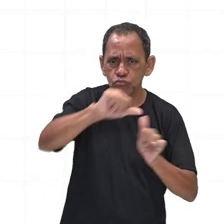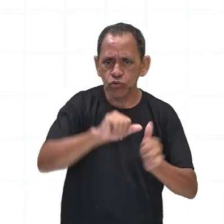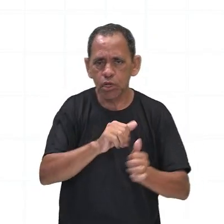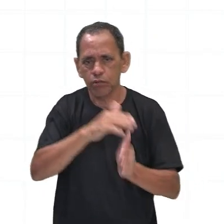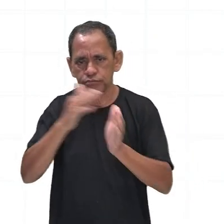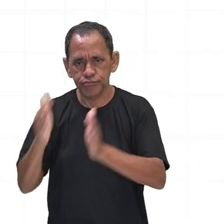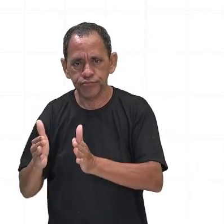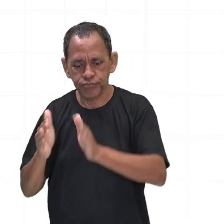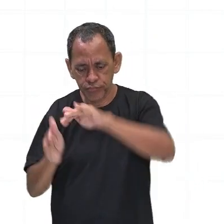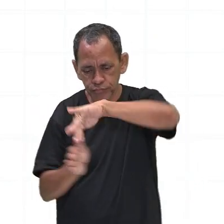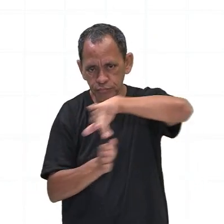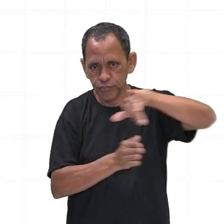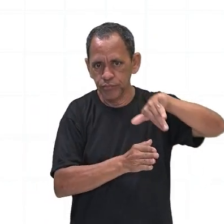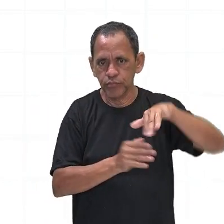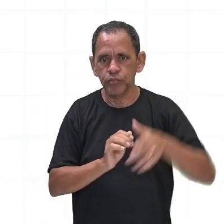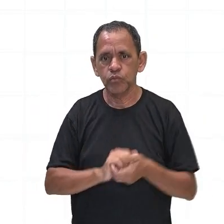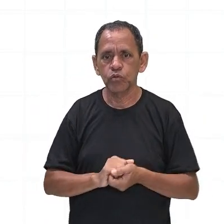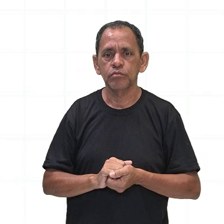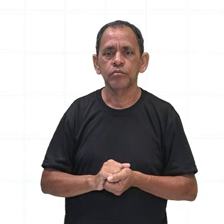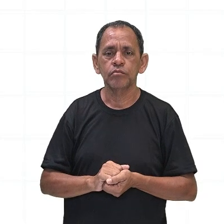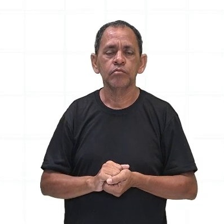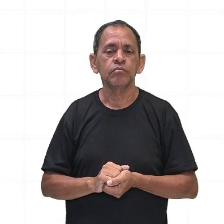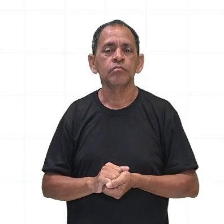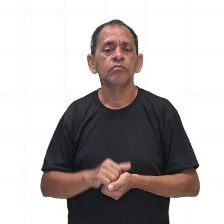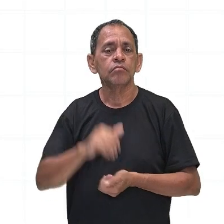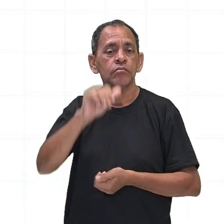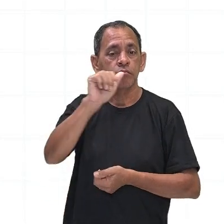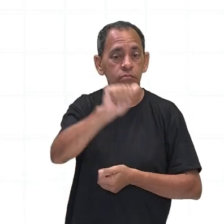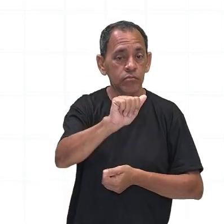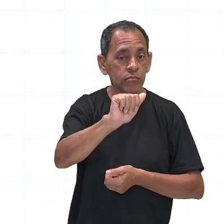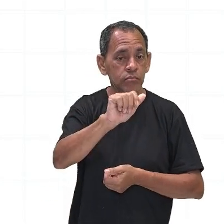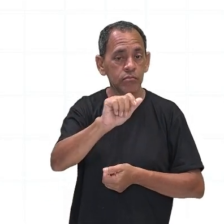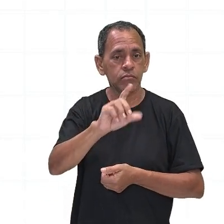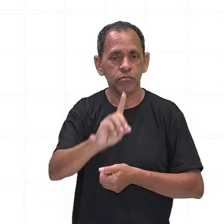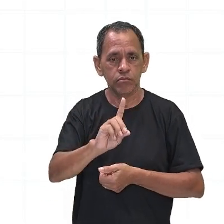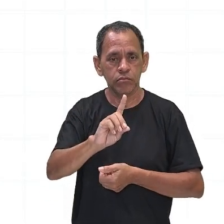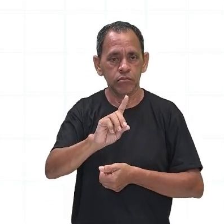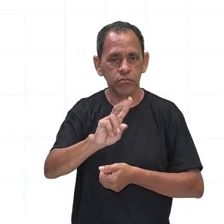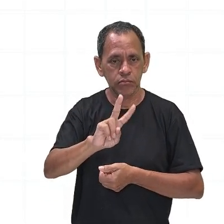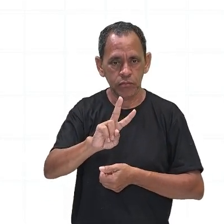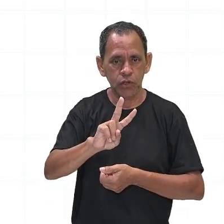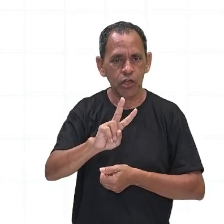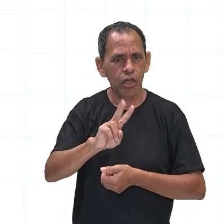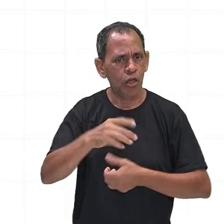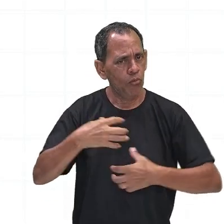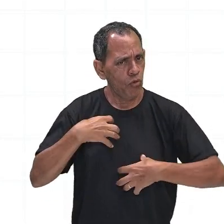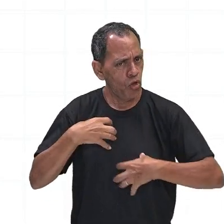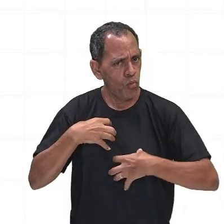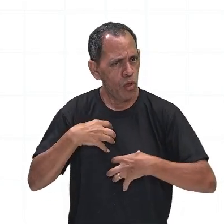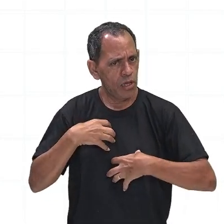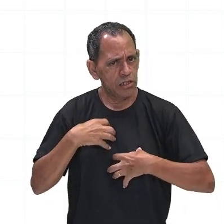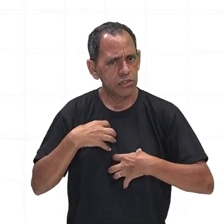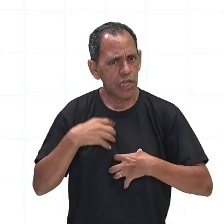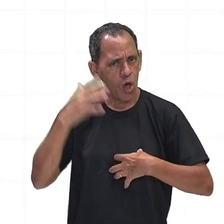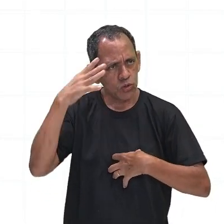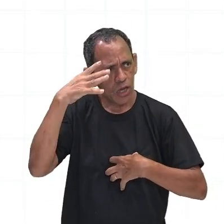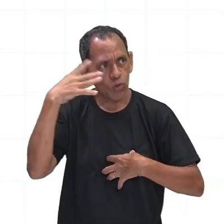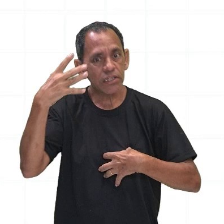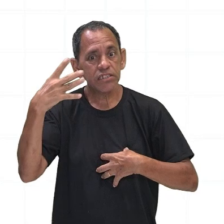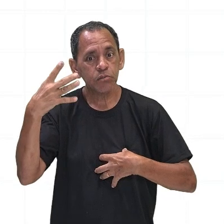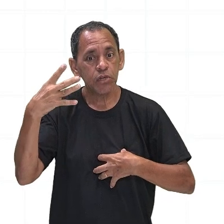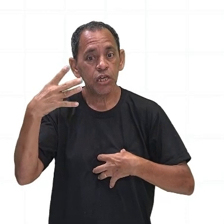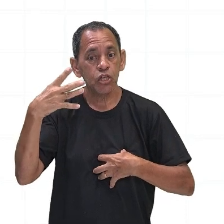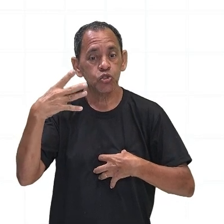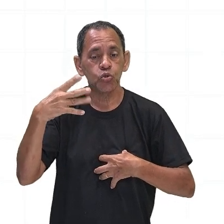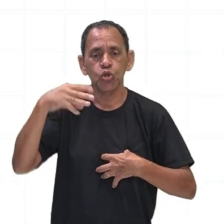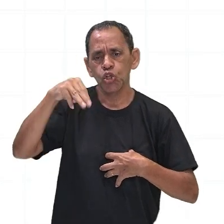olha só, o advérbio é a palavra que pode expressar circunstâncias de